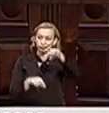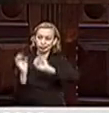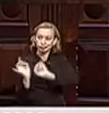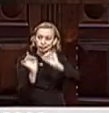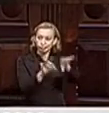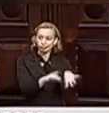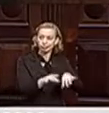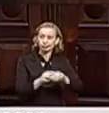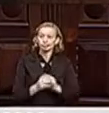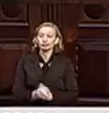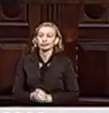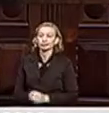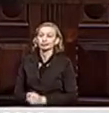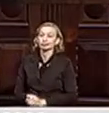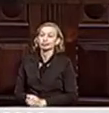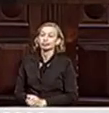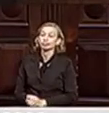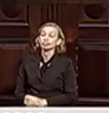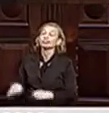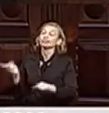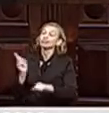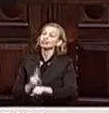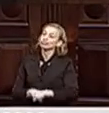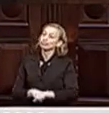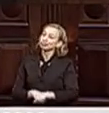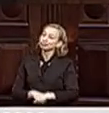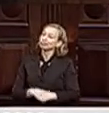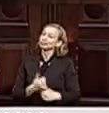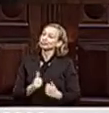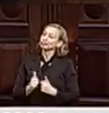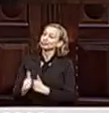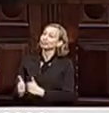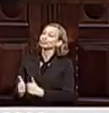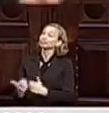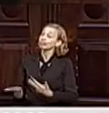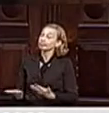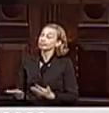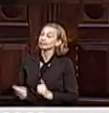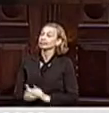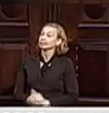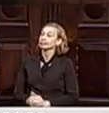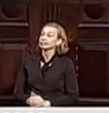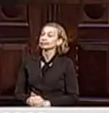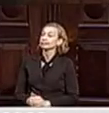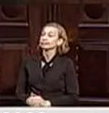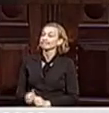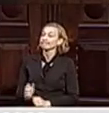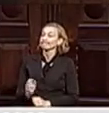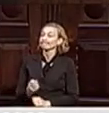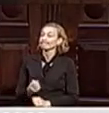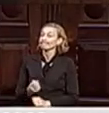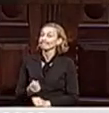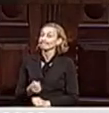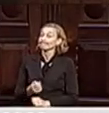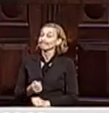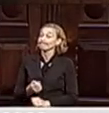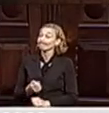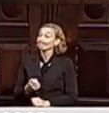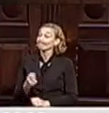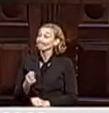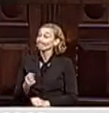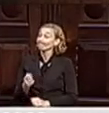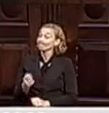O tempo seguiu seu curso e não têm sido poucas